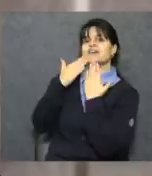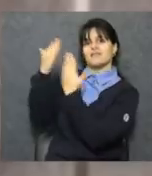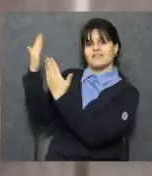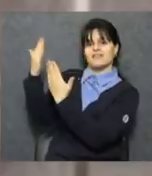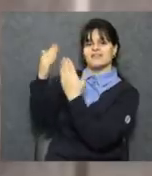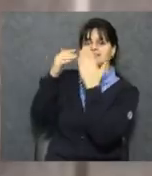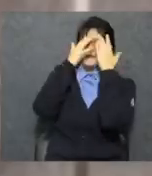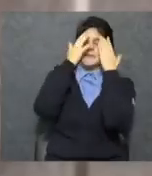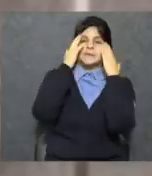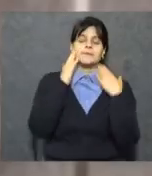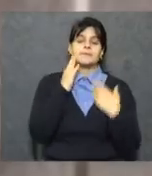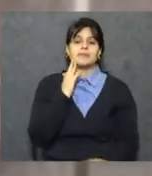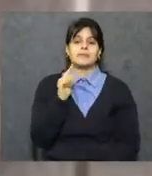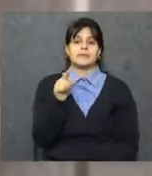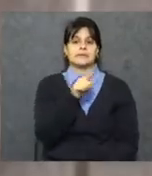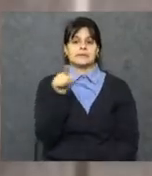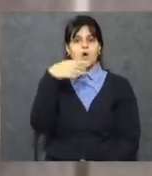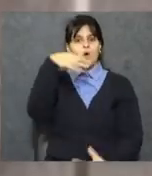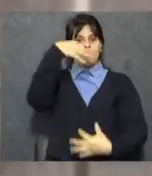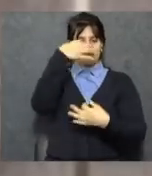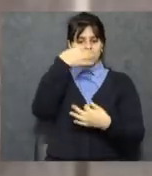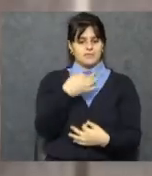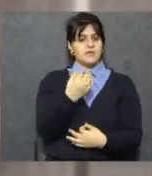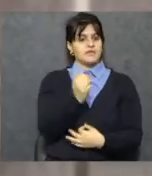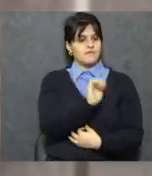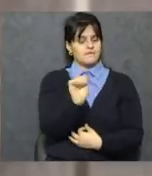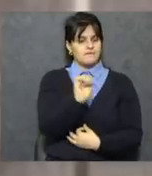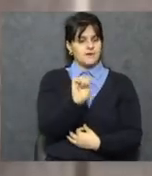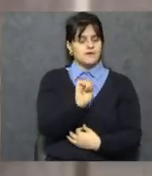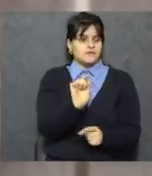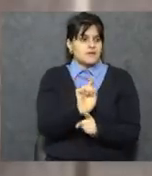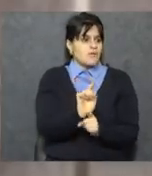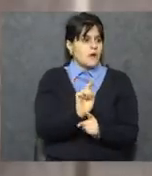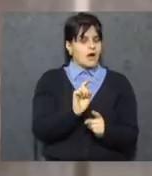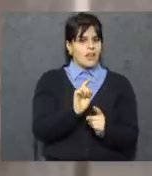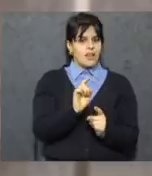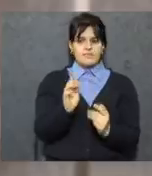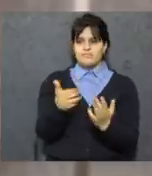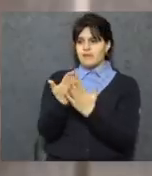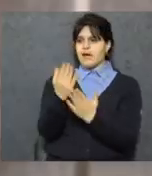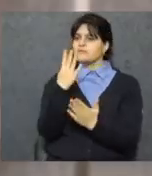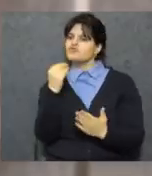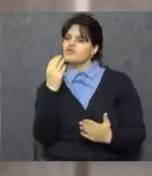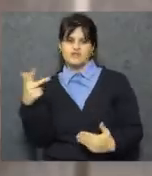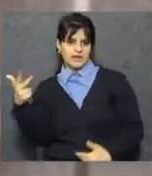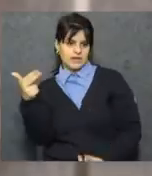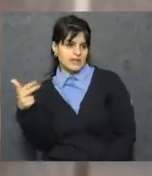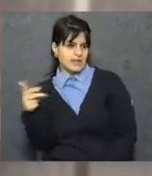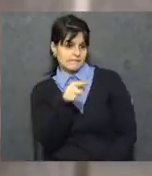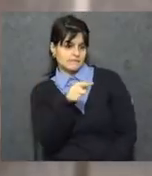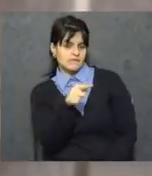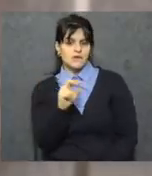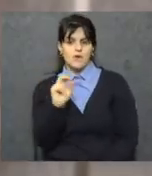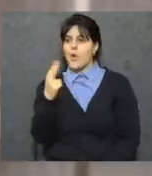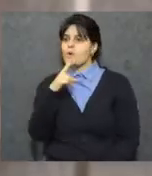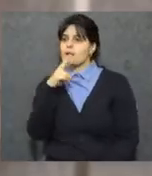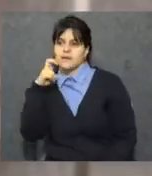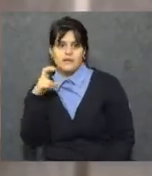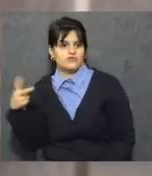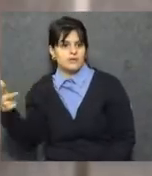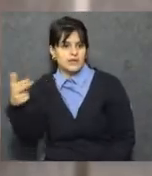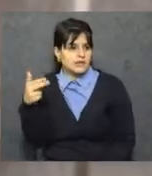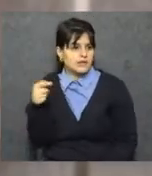Portai-vos de modo que não deis escândalo nem aos judeus, nem aos gregos,